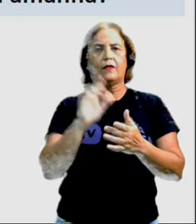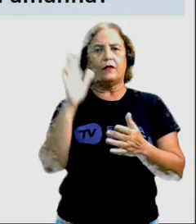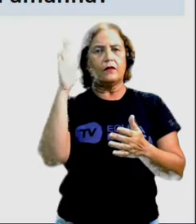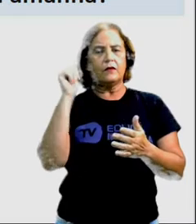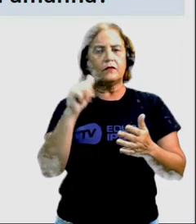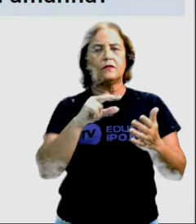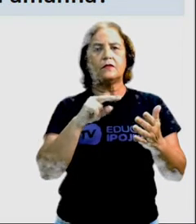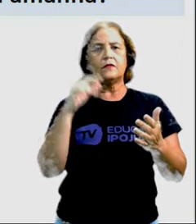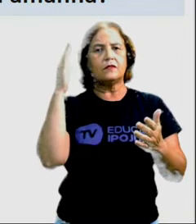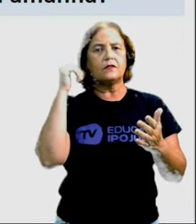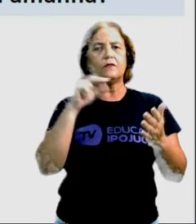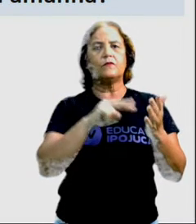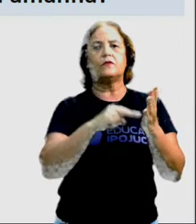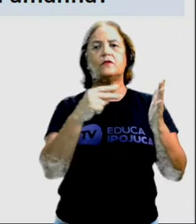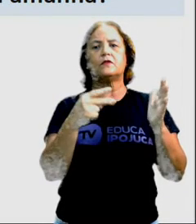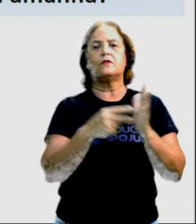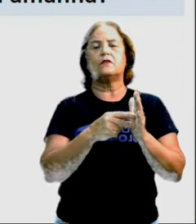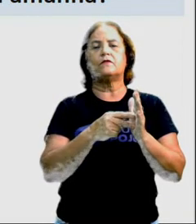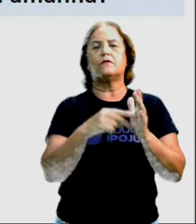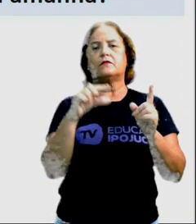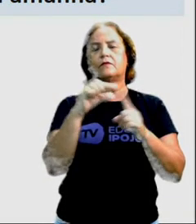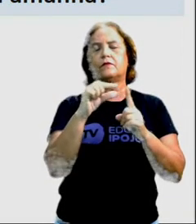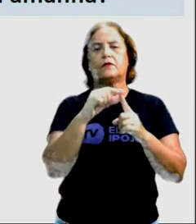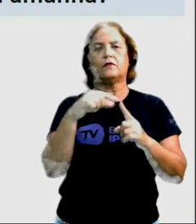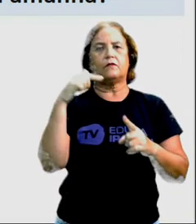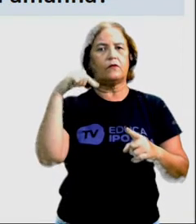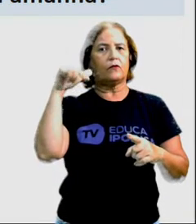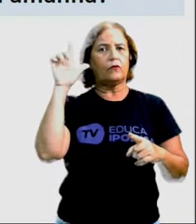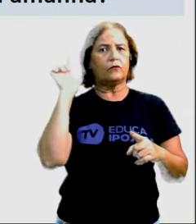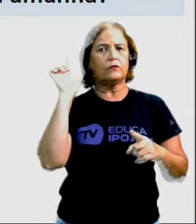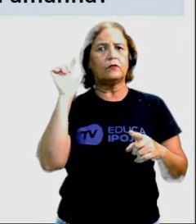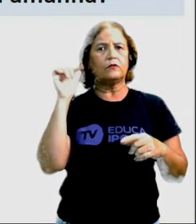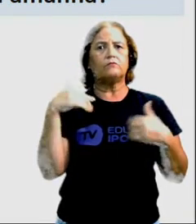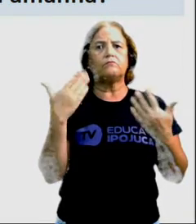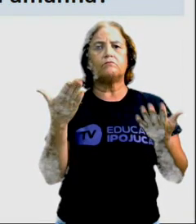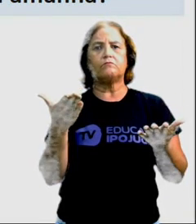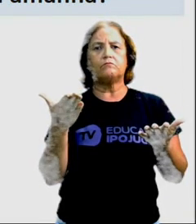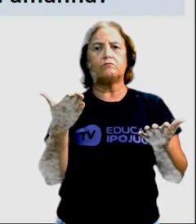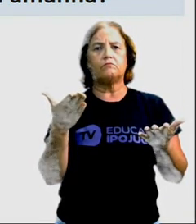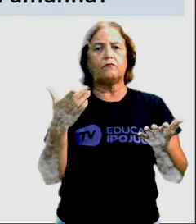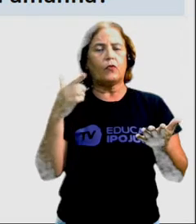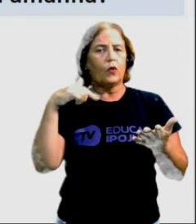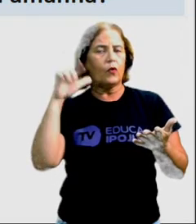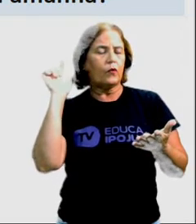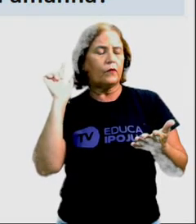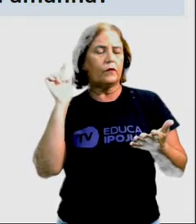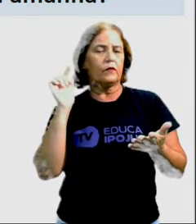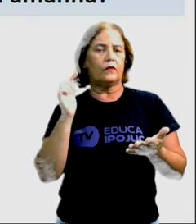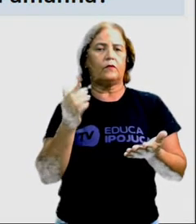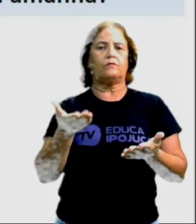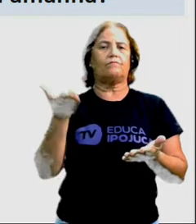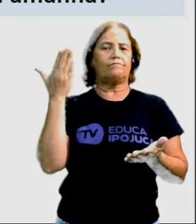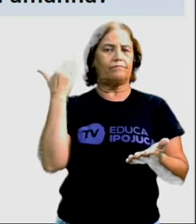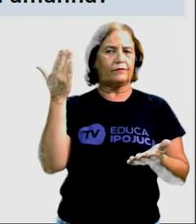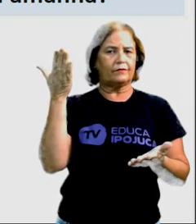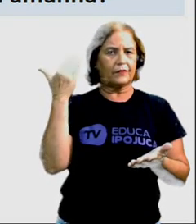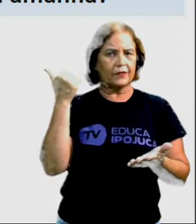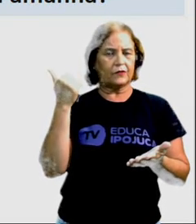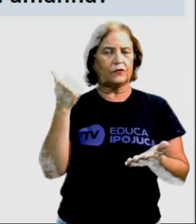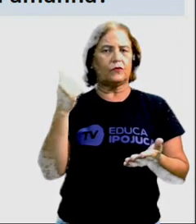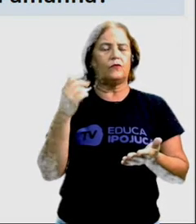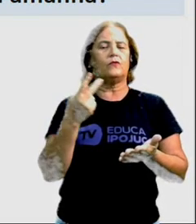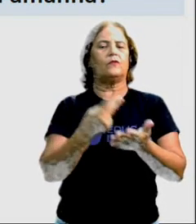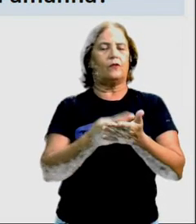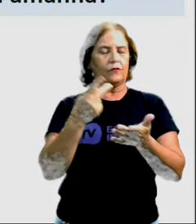significa a palavra ontem ontem criança é o que já passou o que já